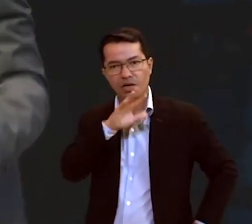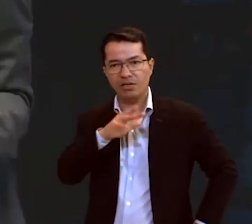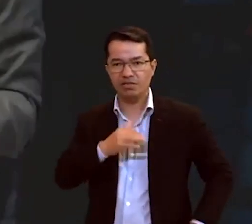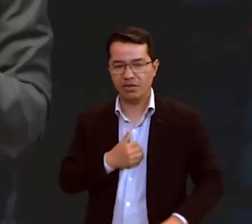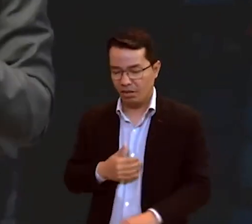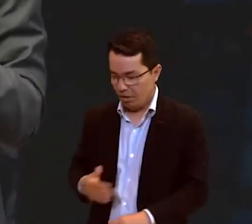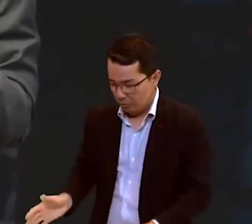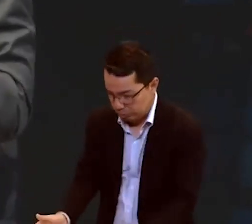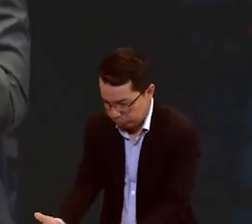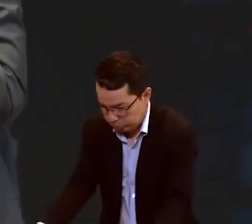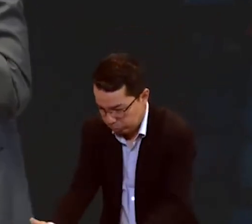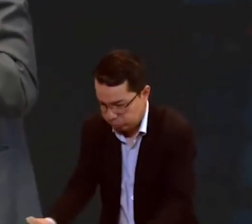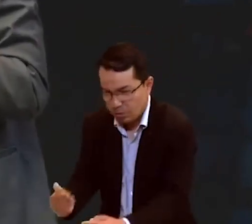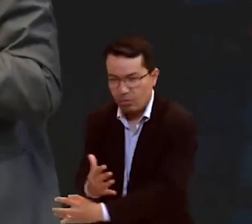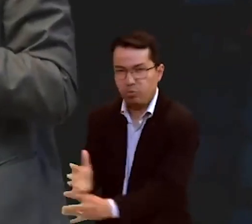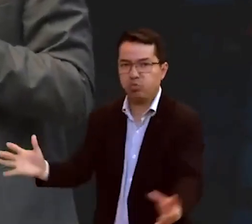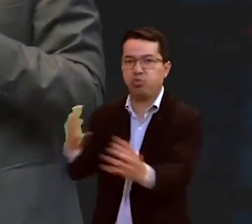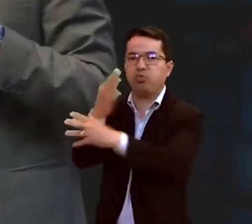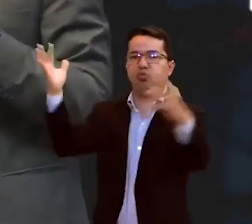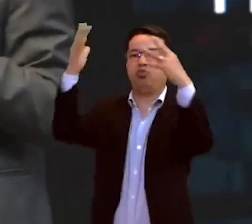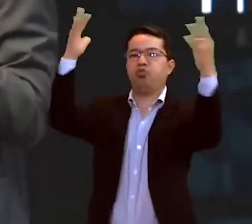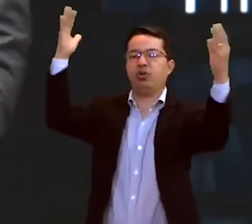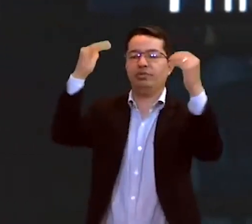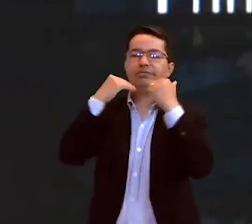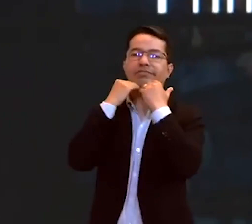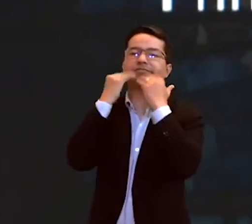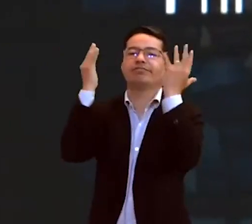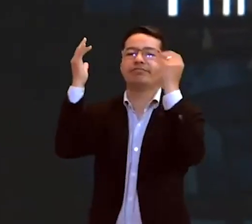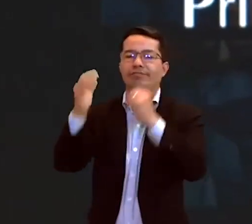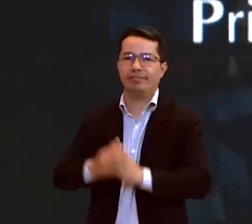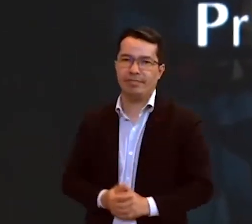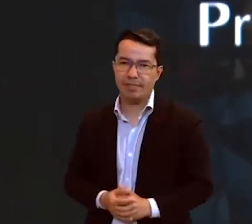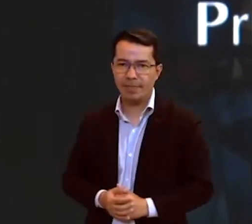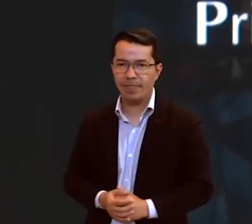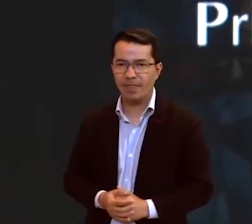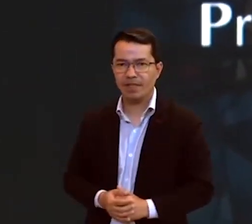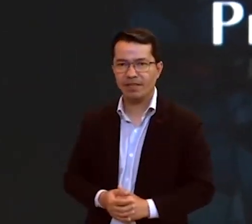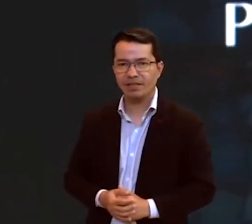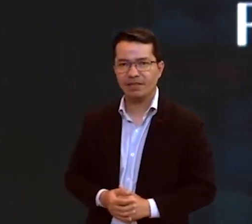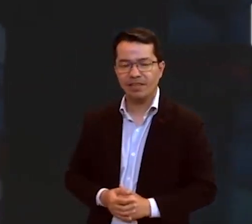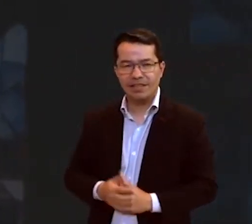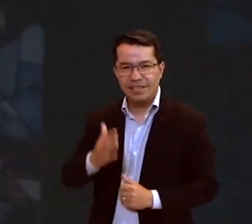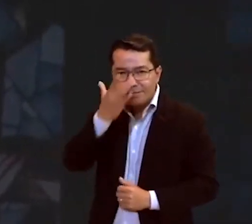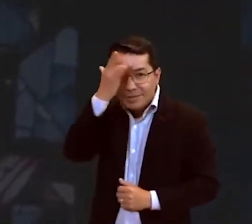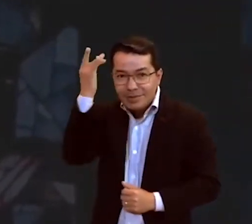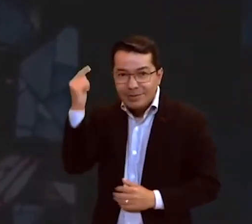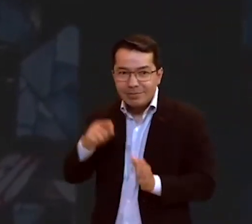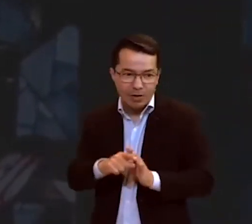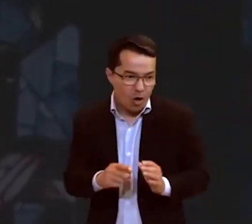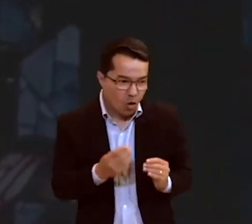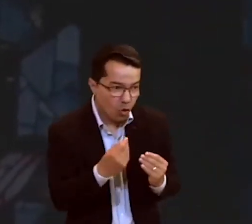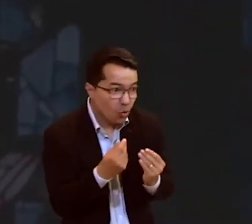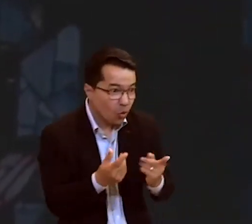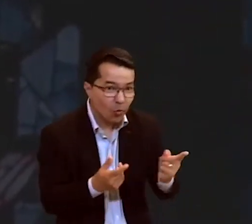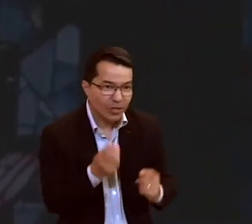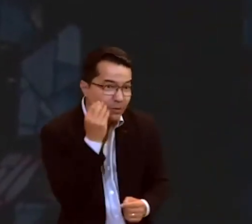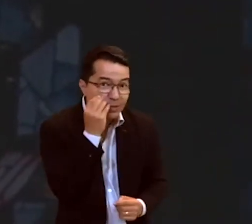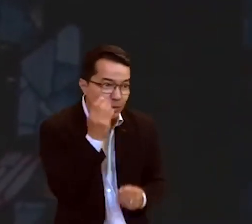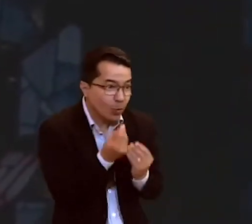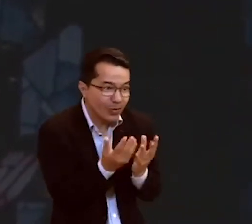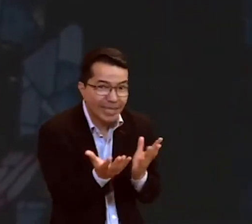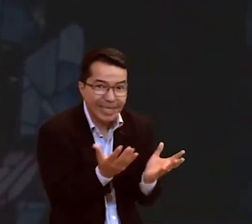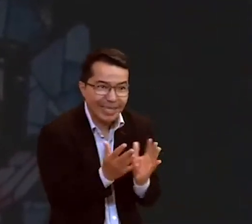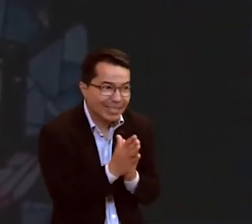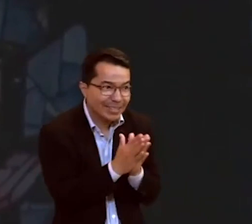para sair, mas enfim. E estava lá, e as pessoas falavam assim, mas o que Deus falou? Deus se manifestou? Não teve